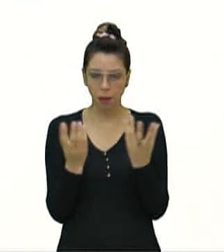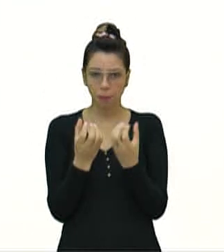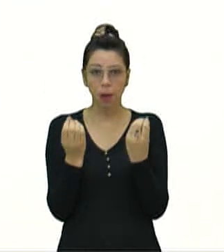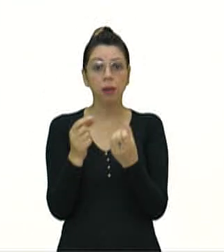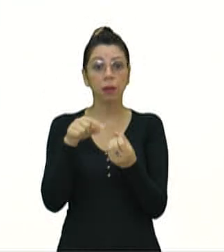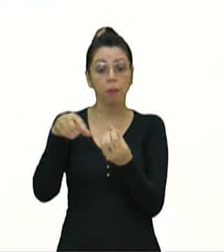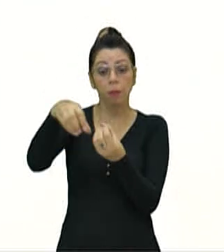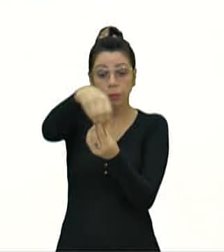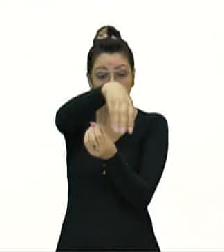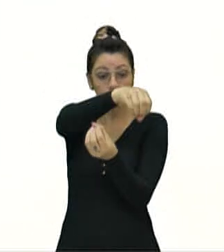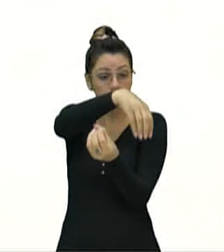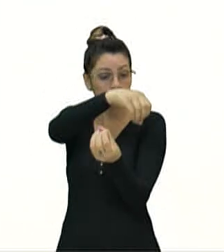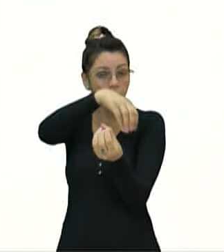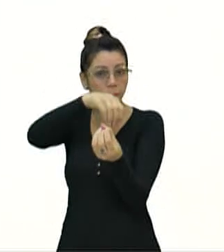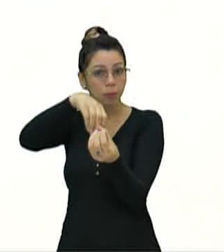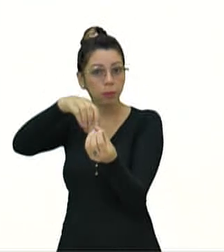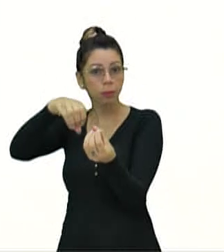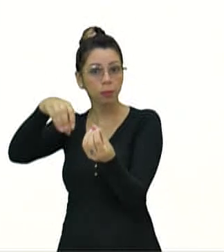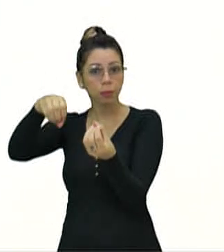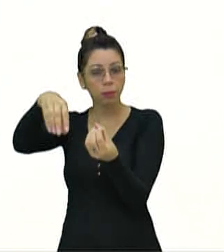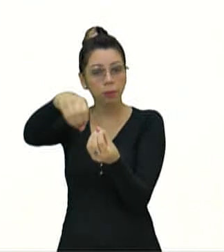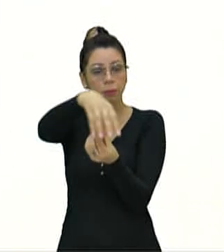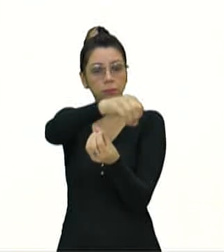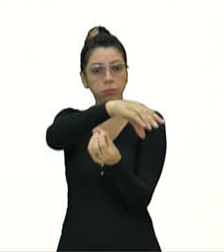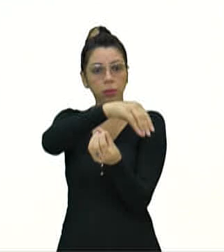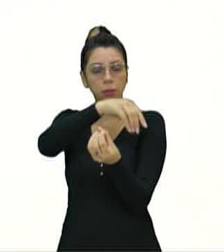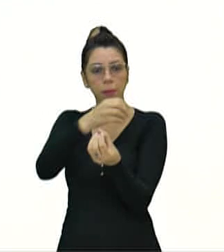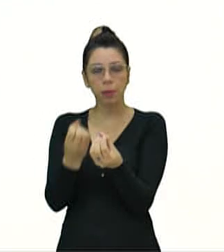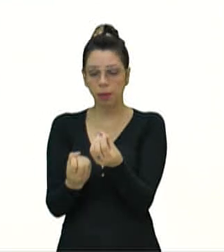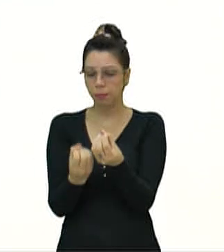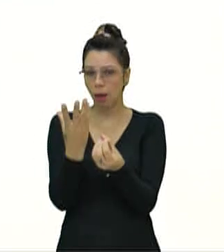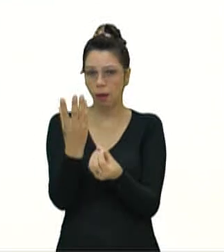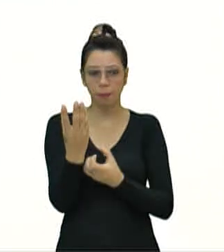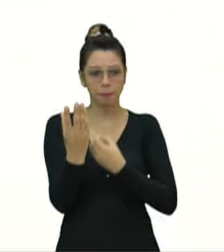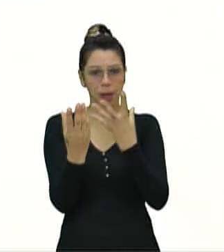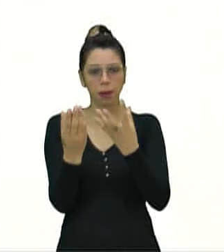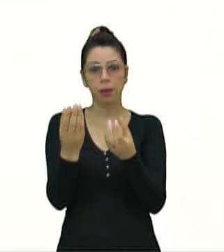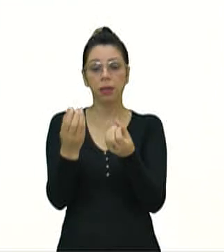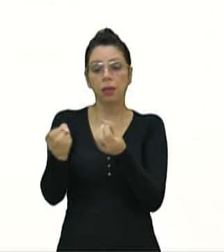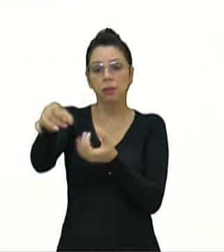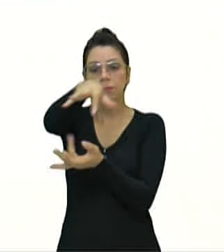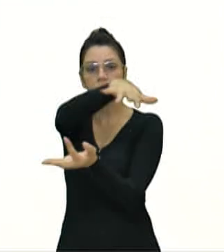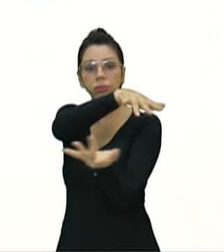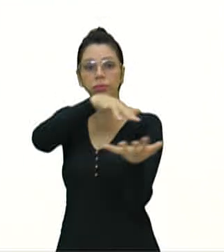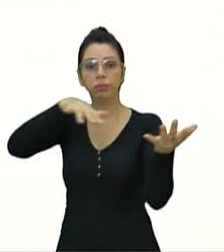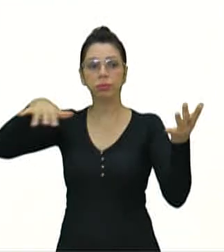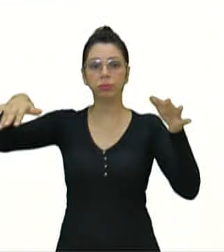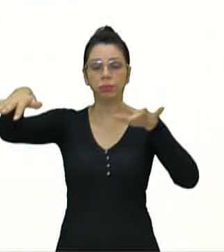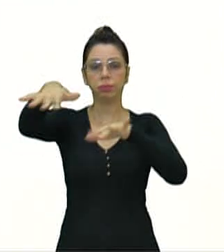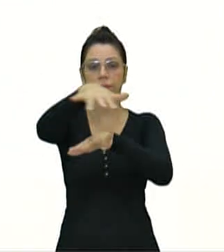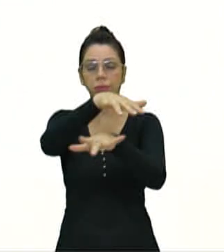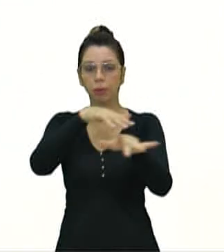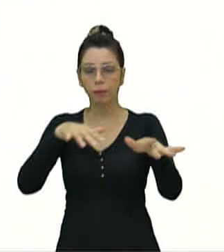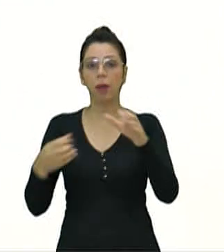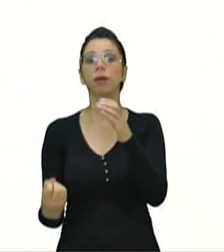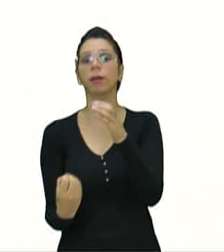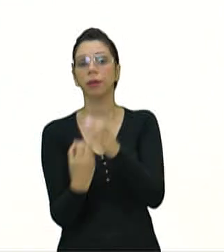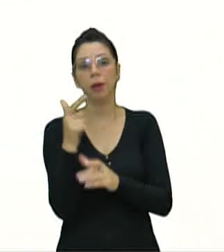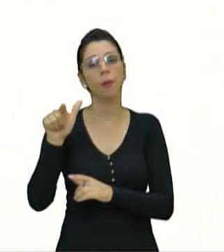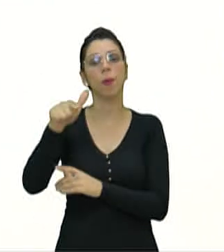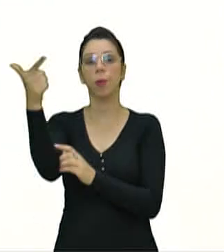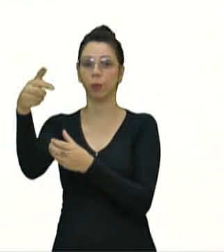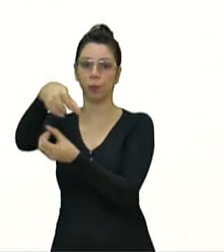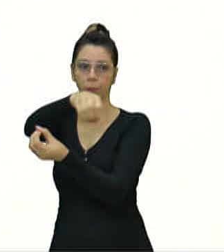né, ele amadureceu, liberou seus esporos no ambiente e esses esporos vão germinar. Por exemplo, nós